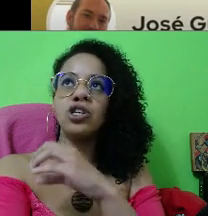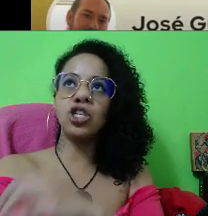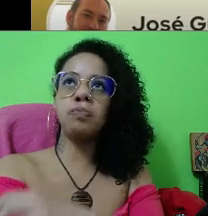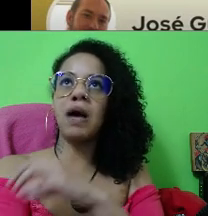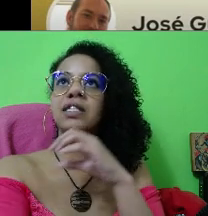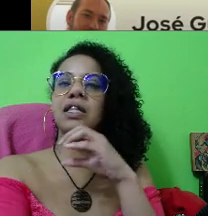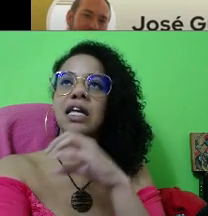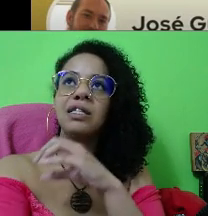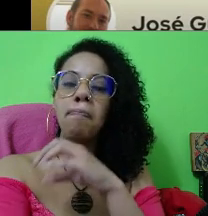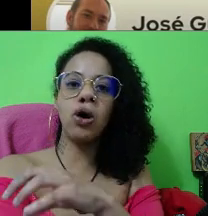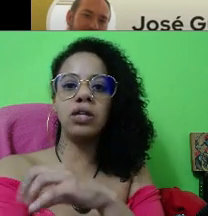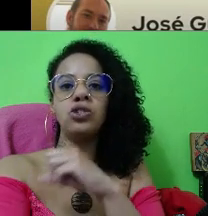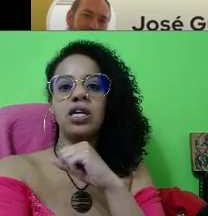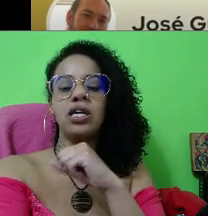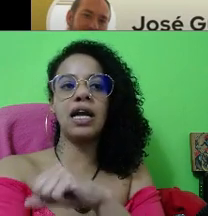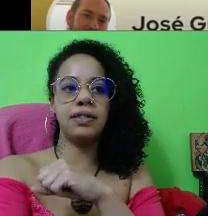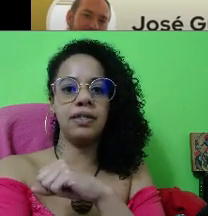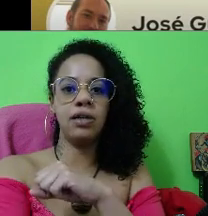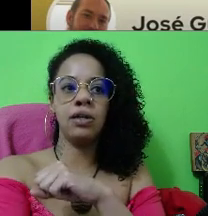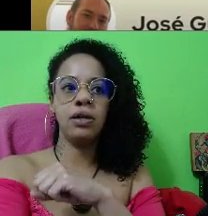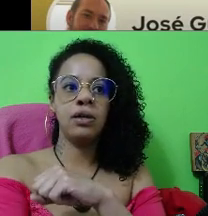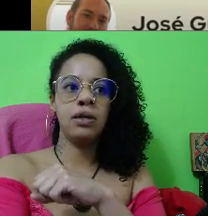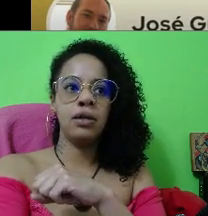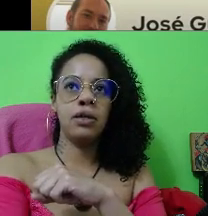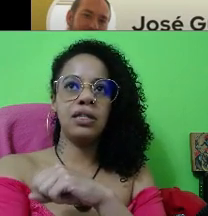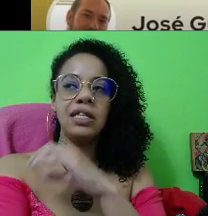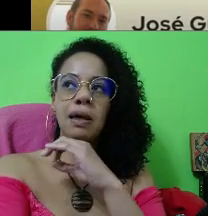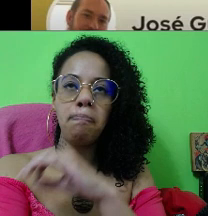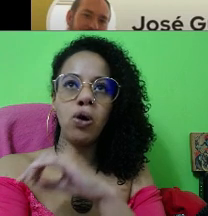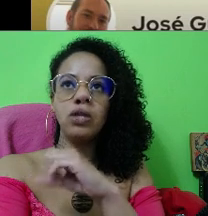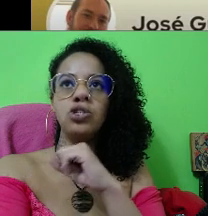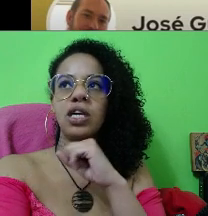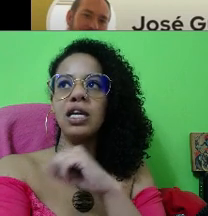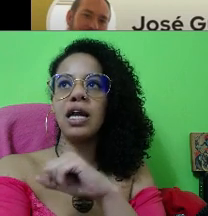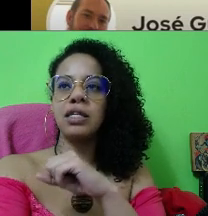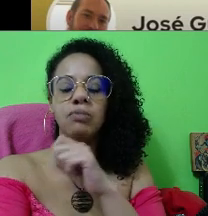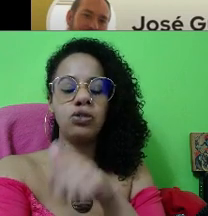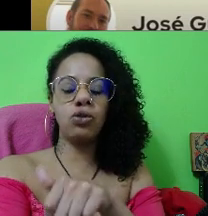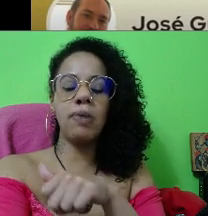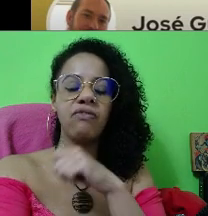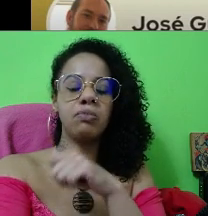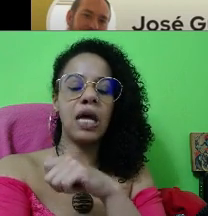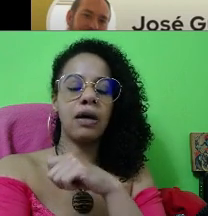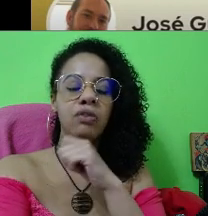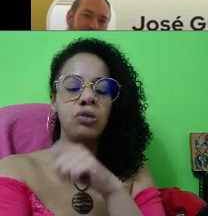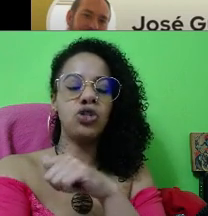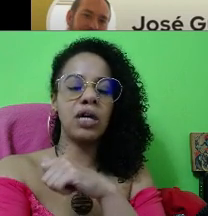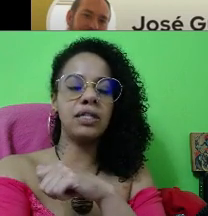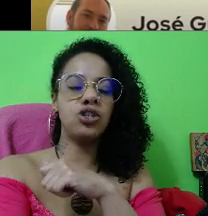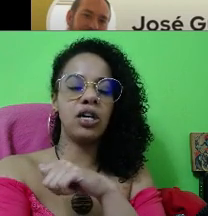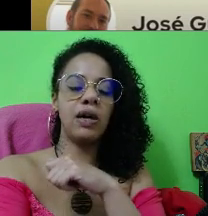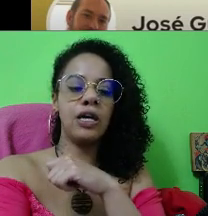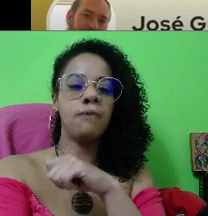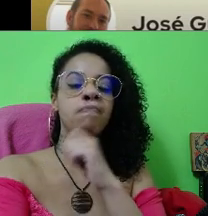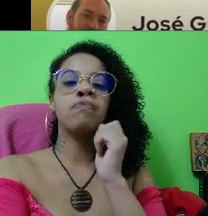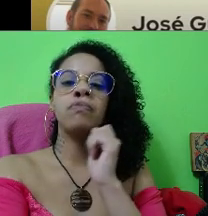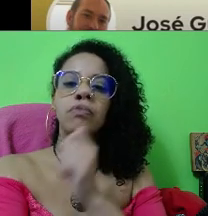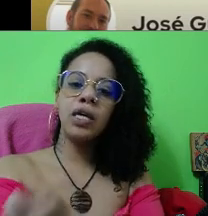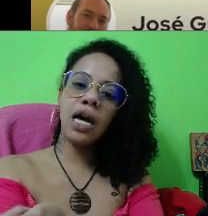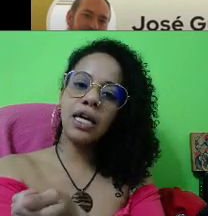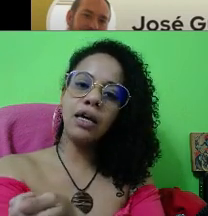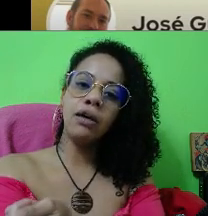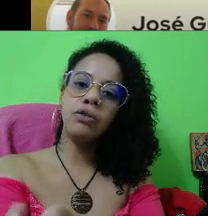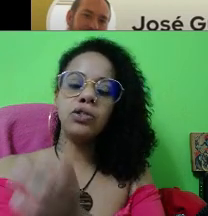que é o que a gente passa desde a do dia que nasce desde a do dia que nasce Mas tudo bem vamos lá vamos enxugar esse gelo aí